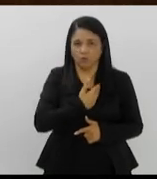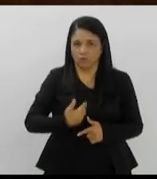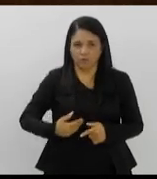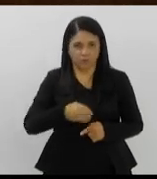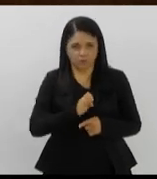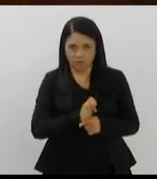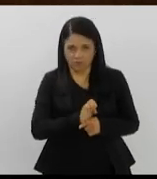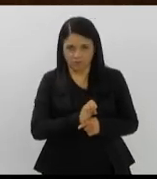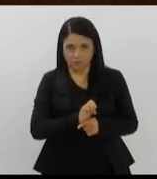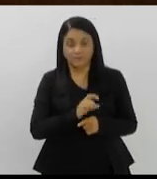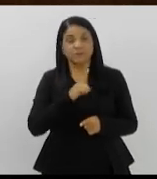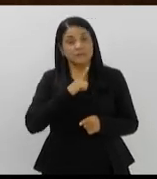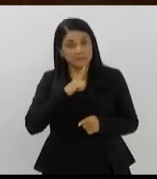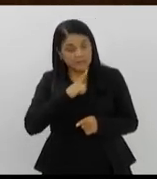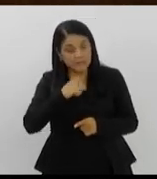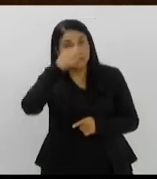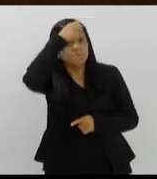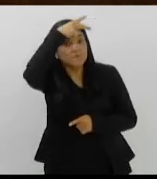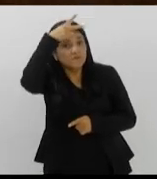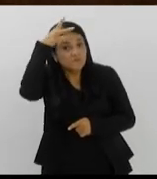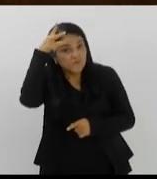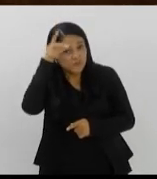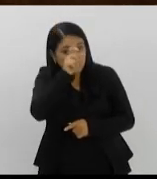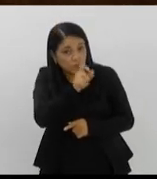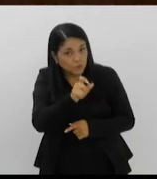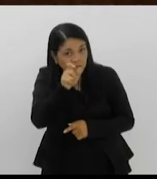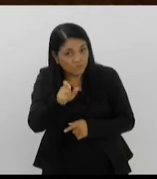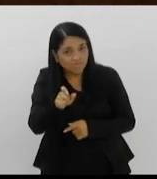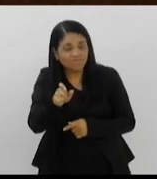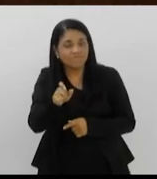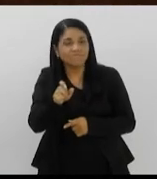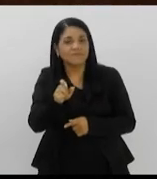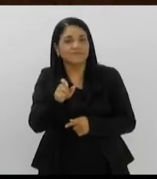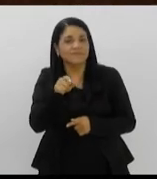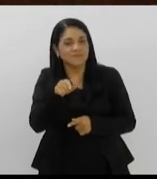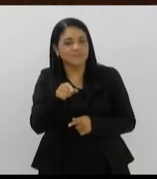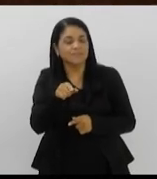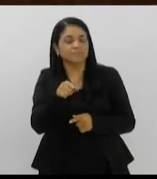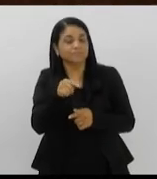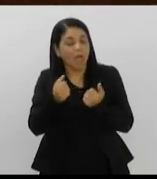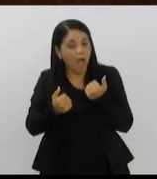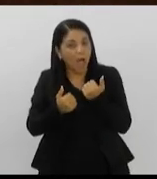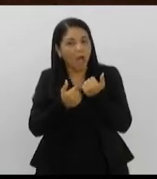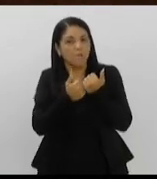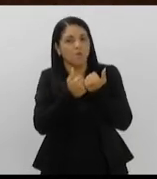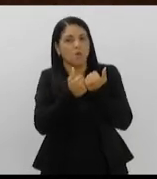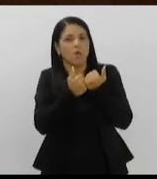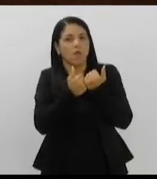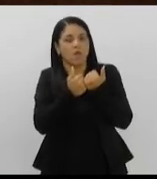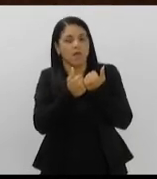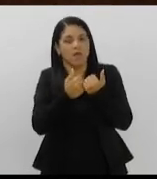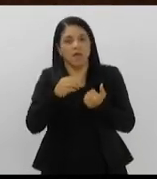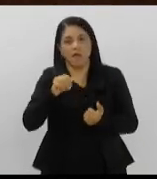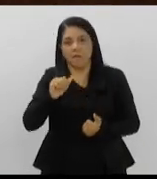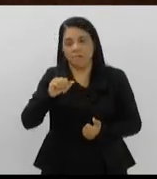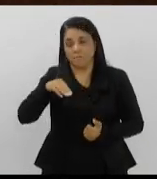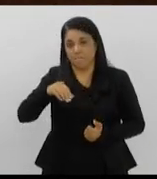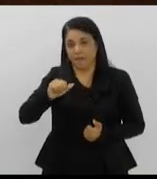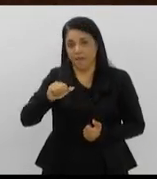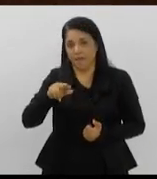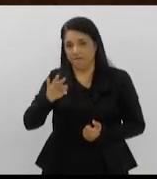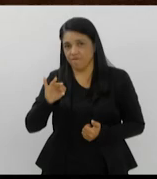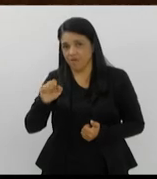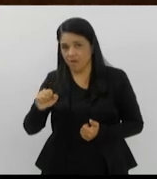Estado. Tem prefeitos que se alimentam, né, da máfia do reboque, do dinheiro que a máfia do reboque oferece, e estão levando